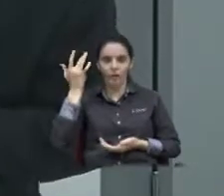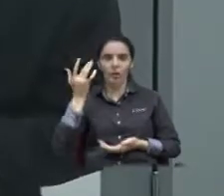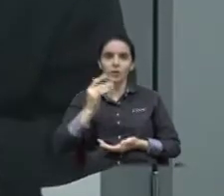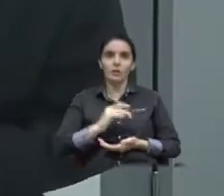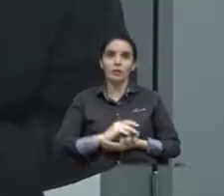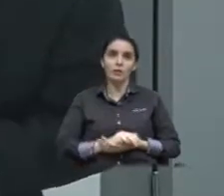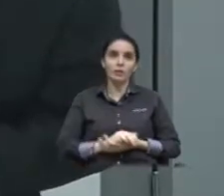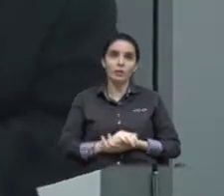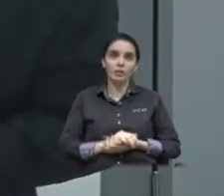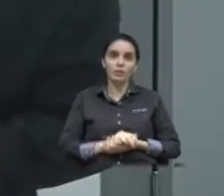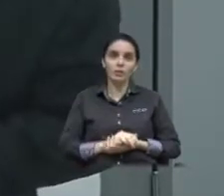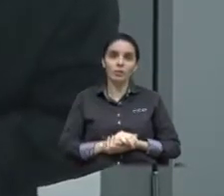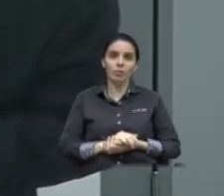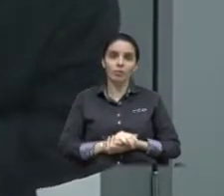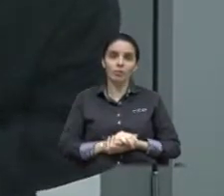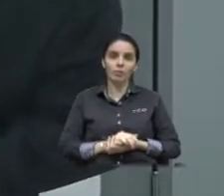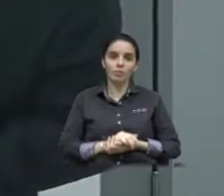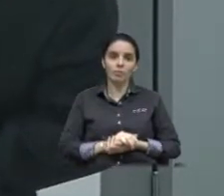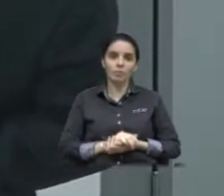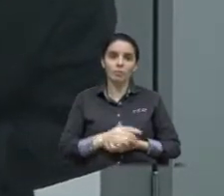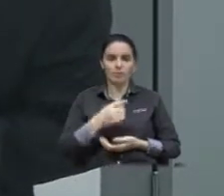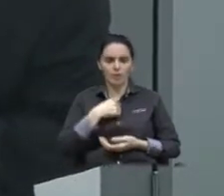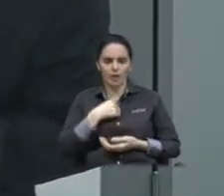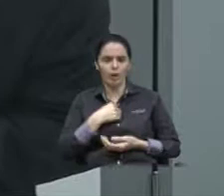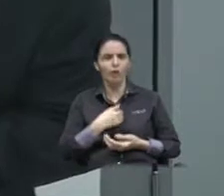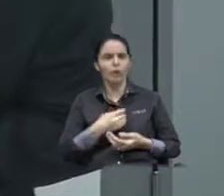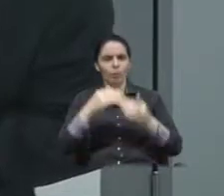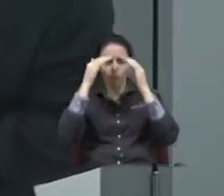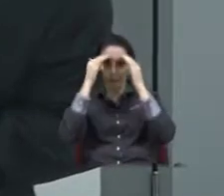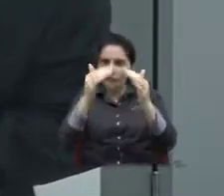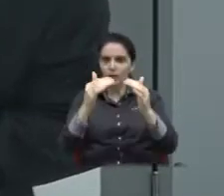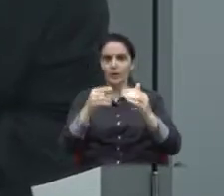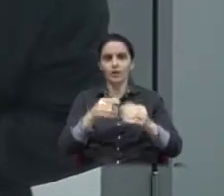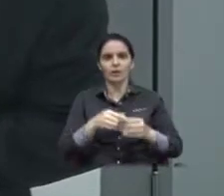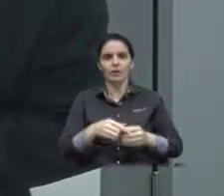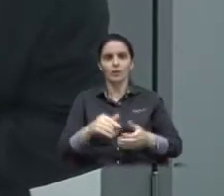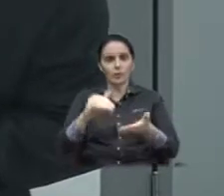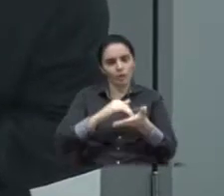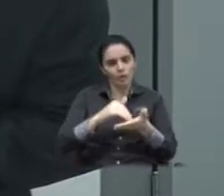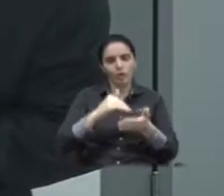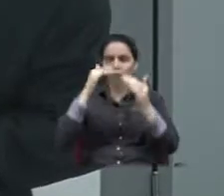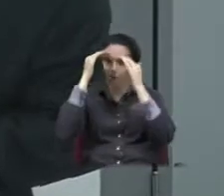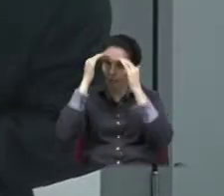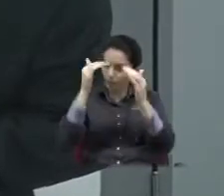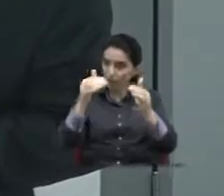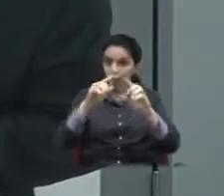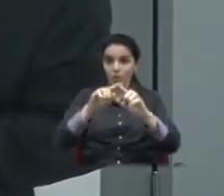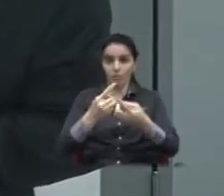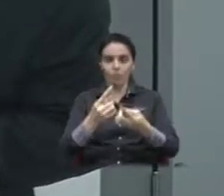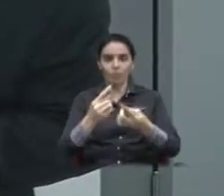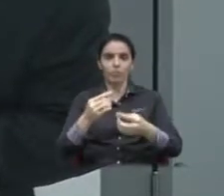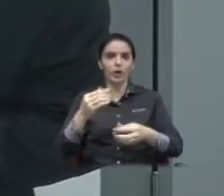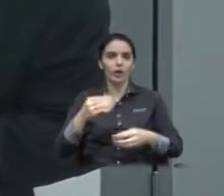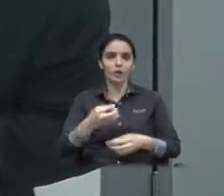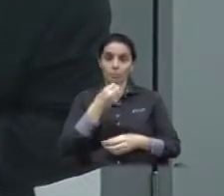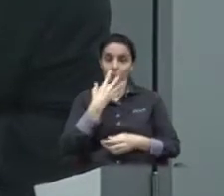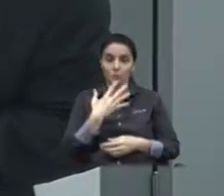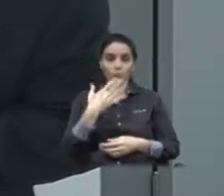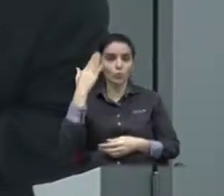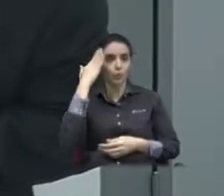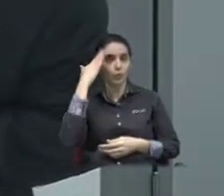que respeito, eu também procuro respeitar dentro das limitações, mas eu acho importante fazer esse levantamento e esse